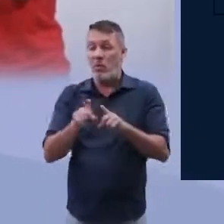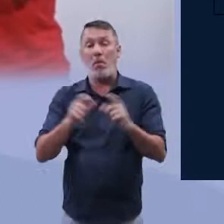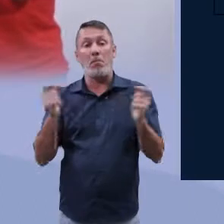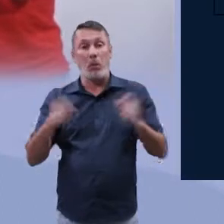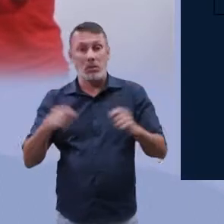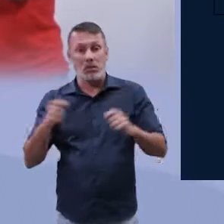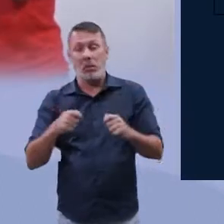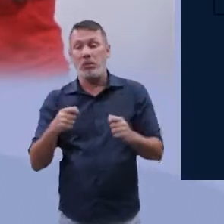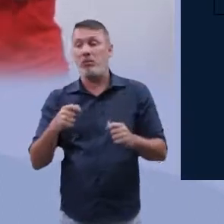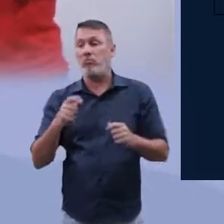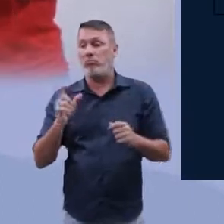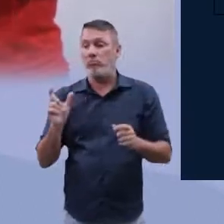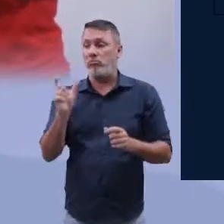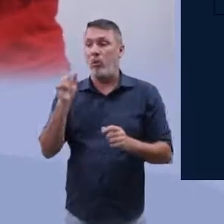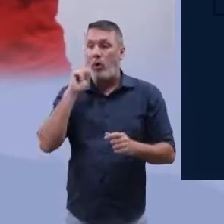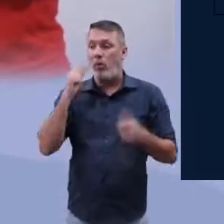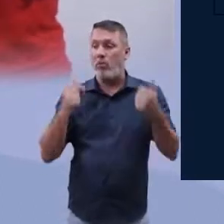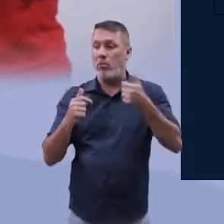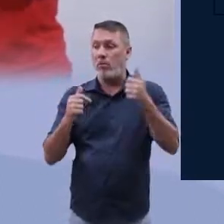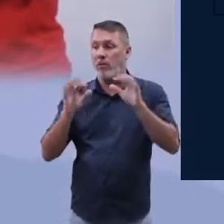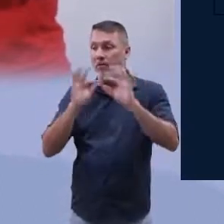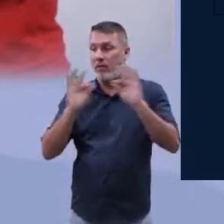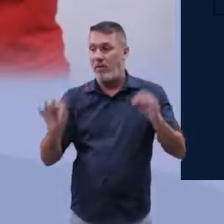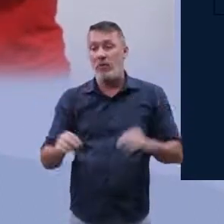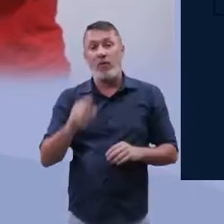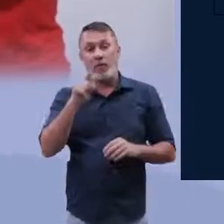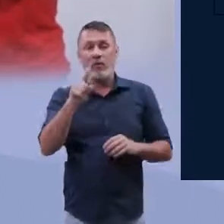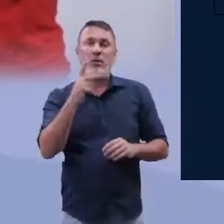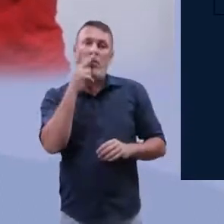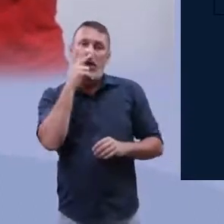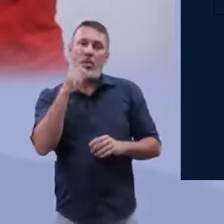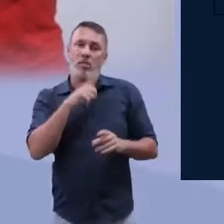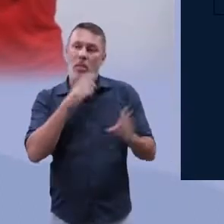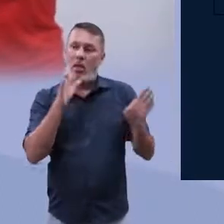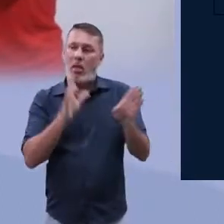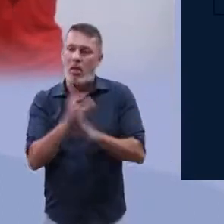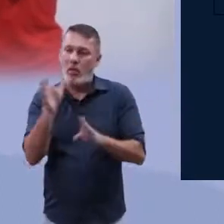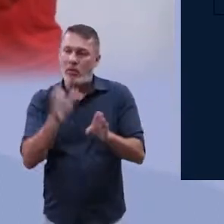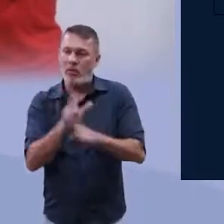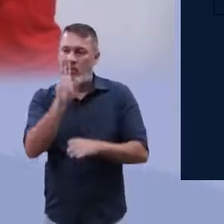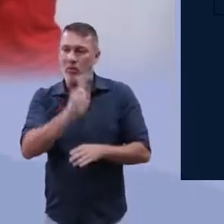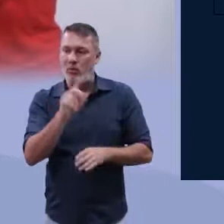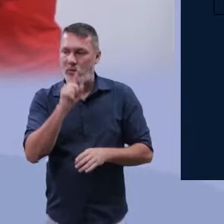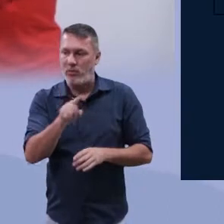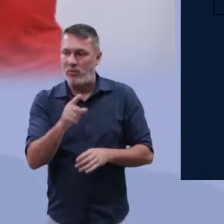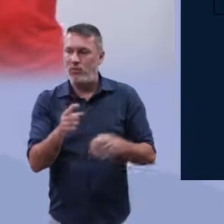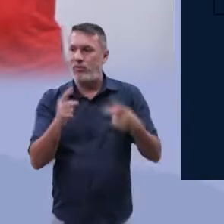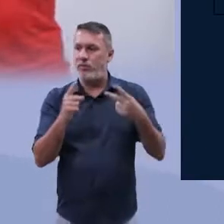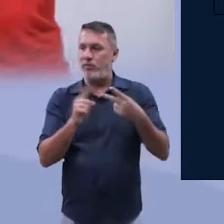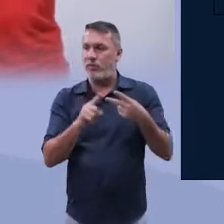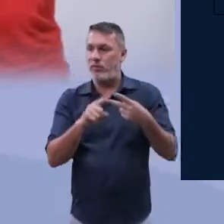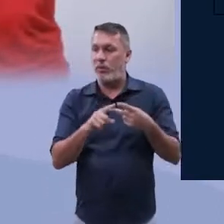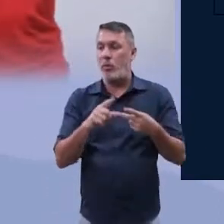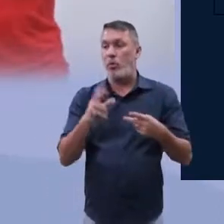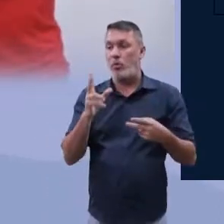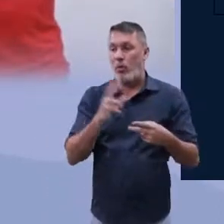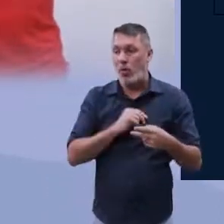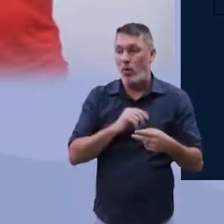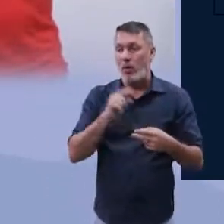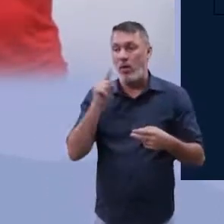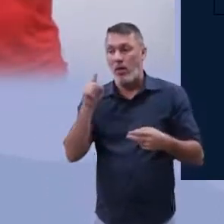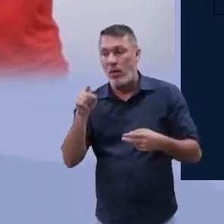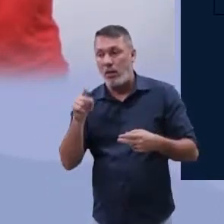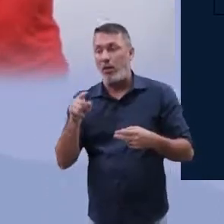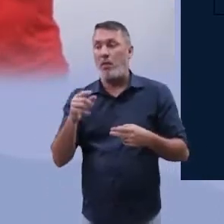como possibilidade também. You should read this book. Você está aconselhando alguém a ler o livro. You should try this pie.